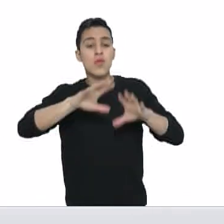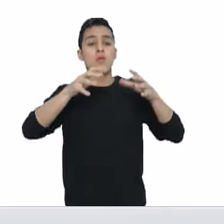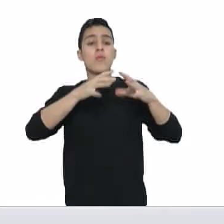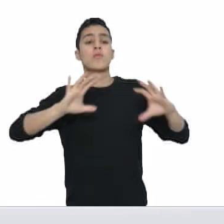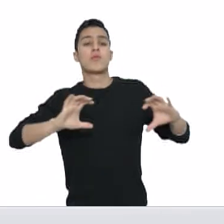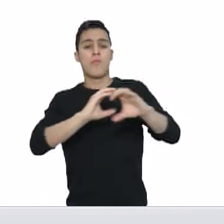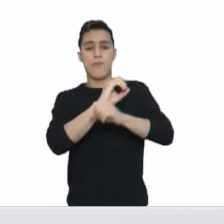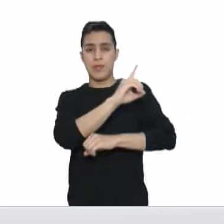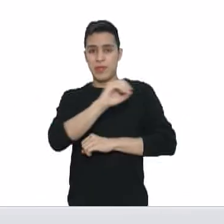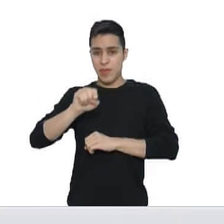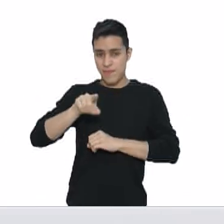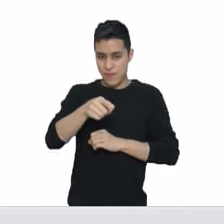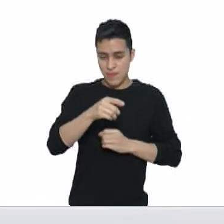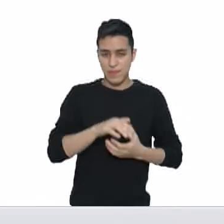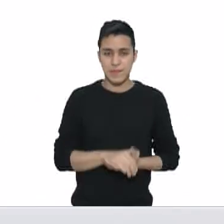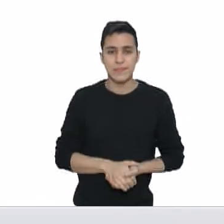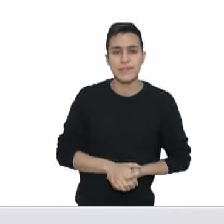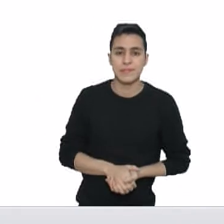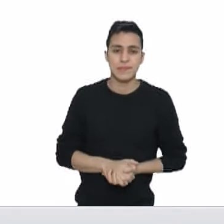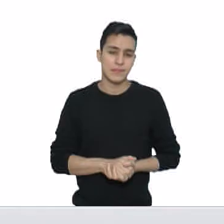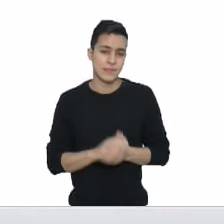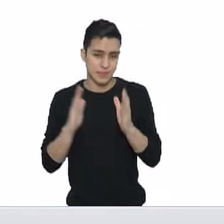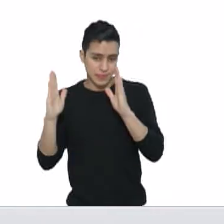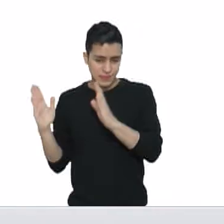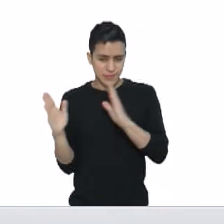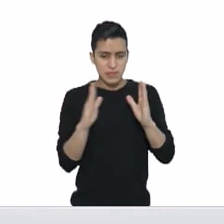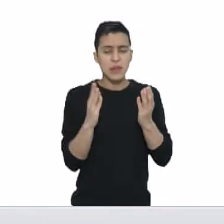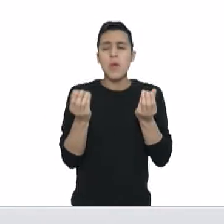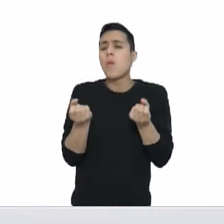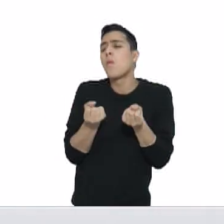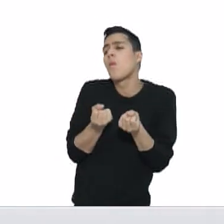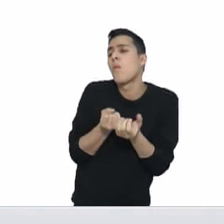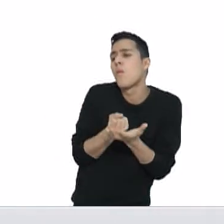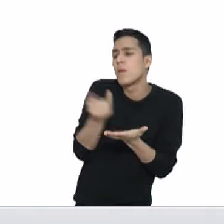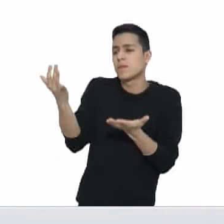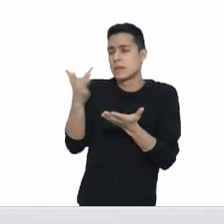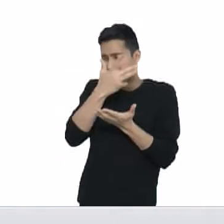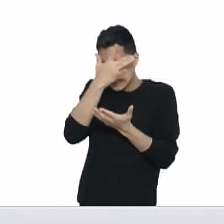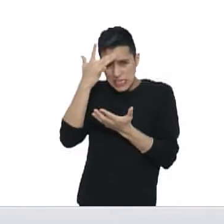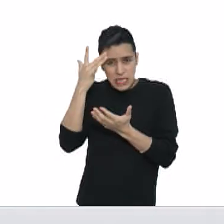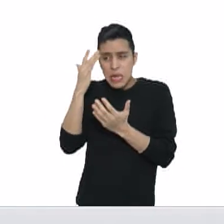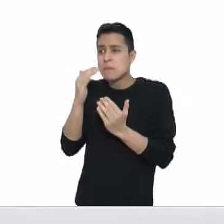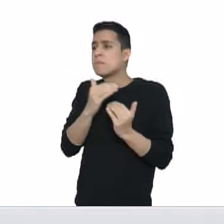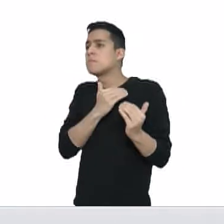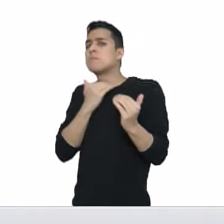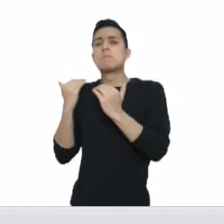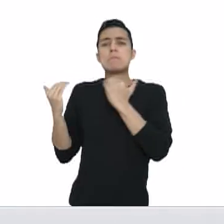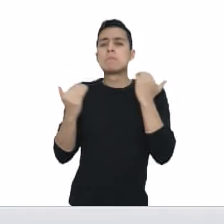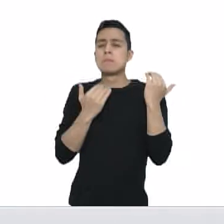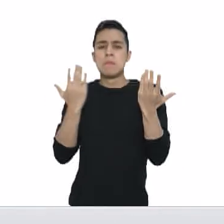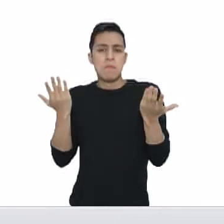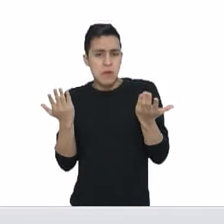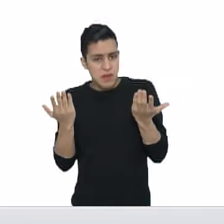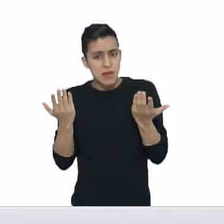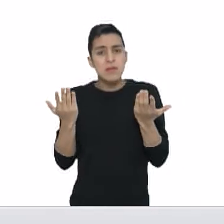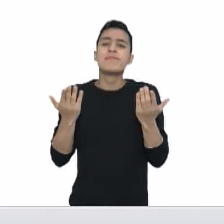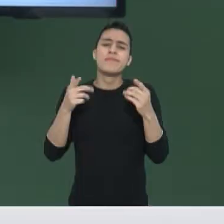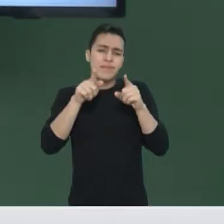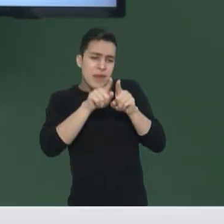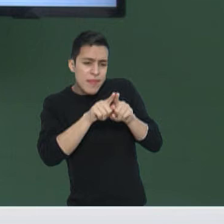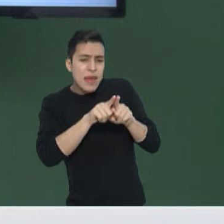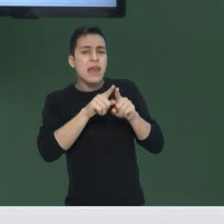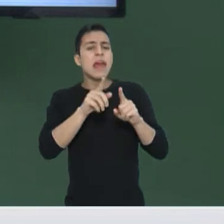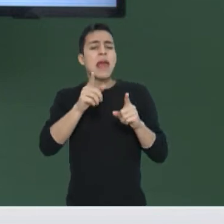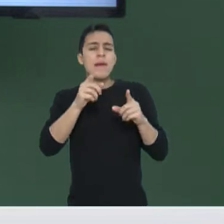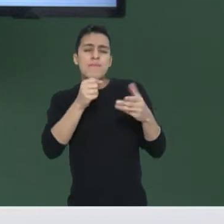de 100 mil. E a mortalidade? A mortalidade é quantas pessoas em média morrem. Então também é